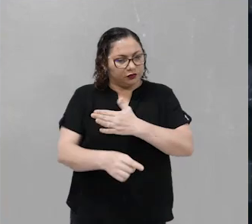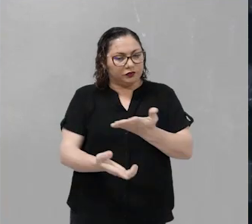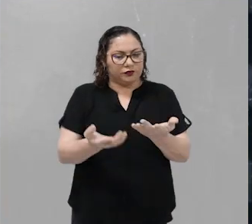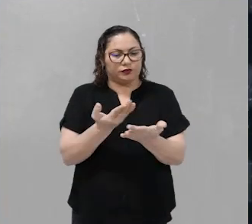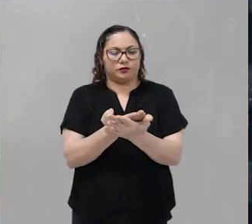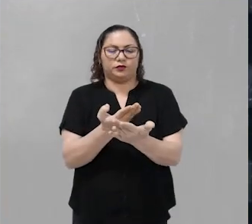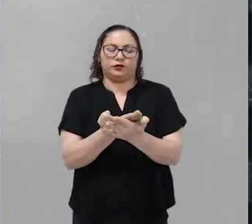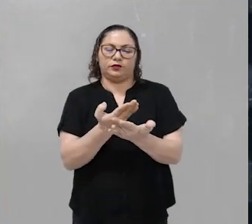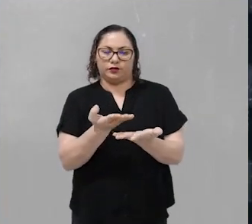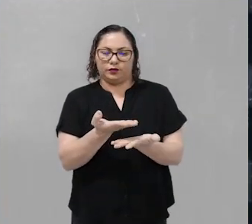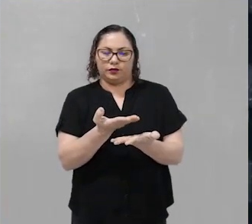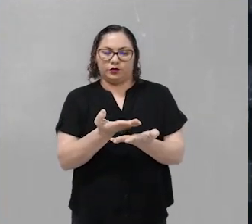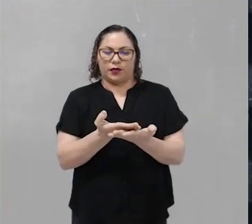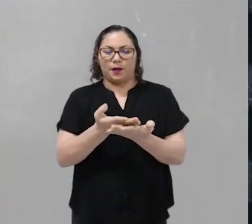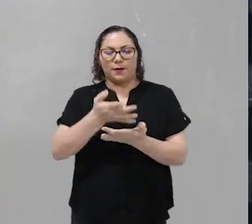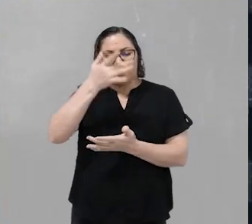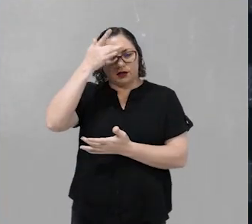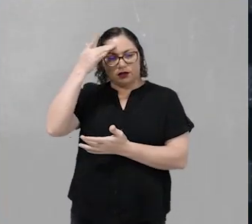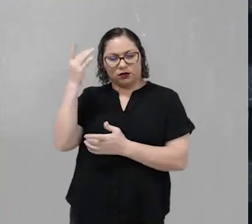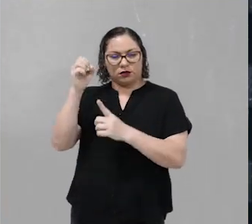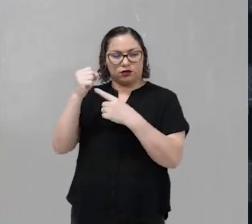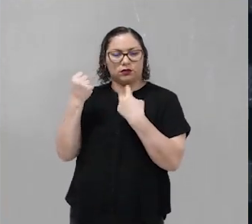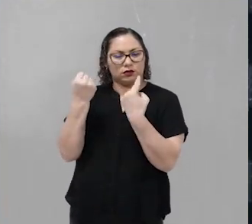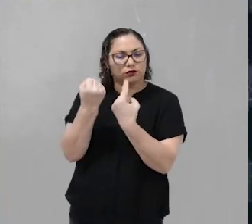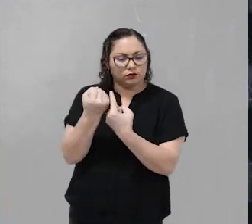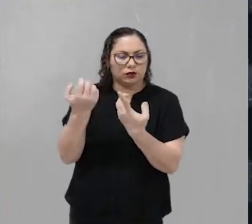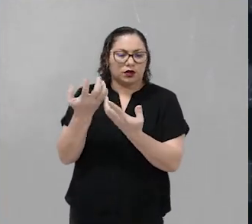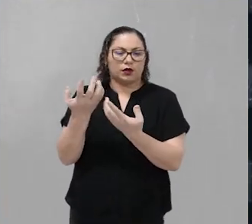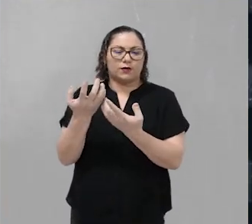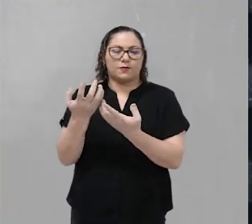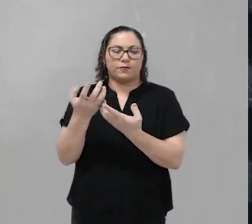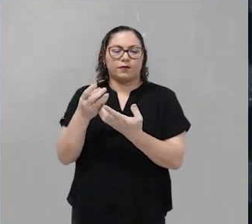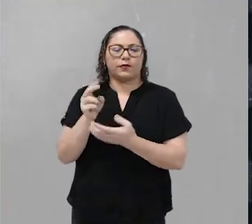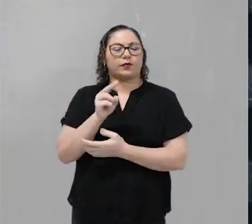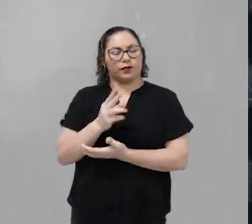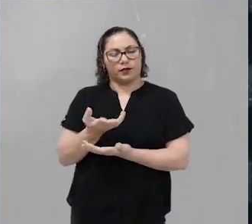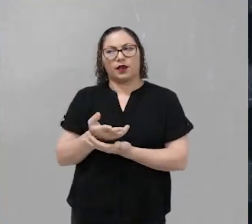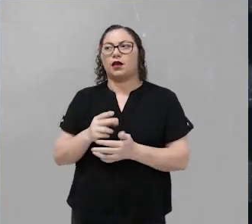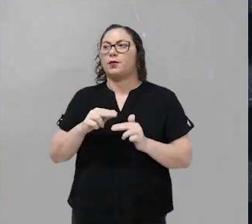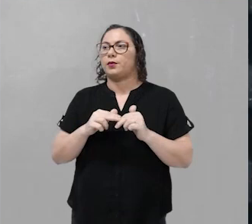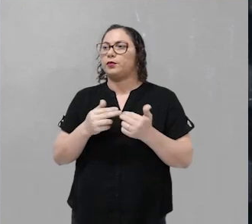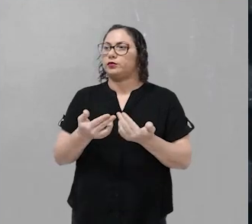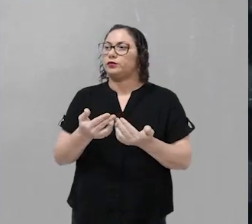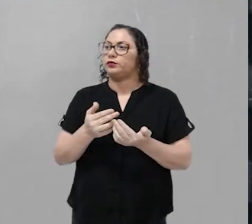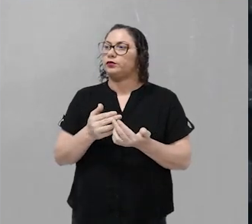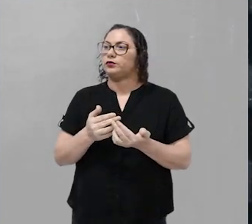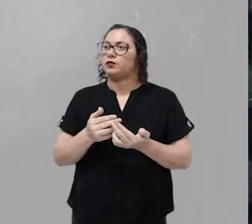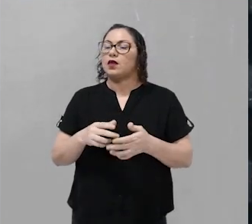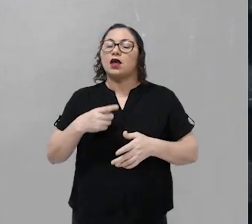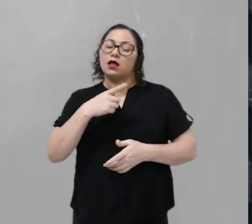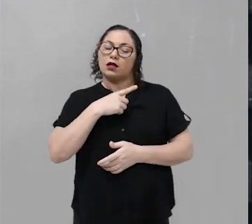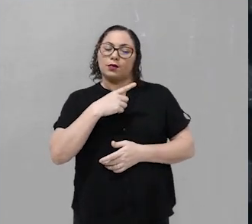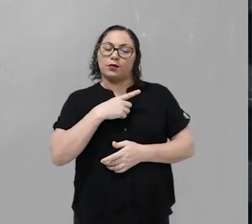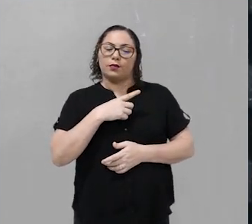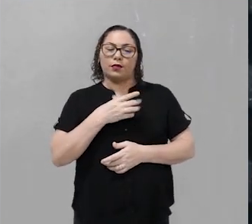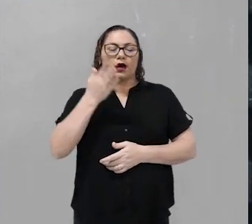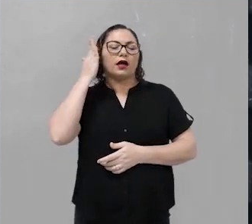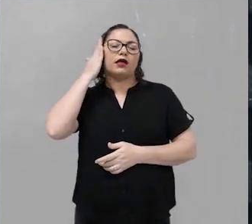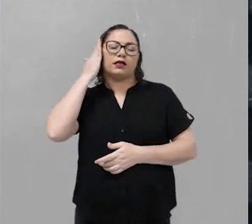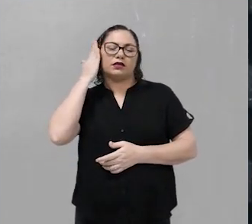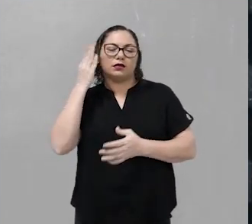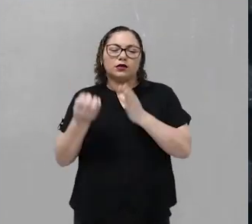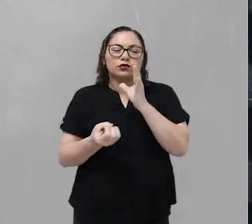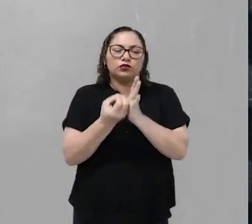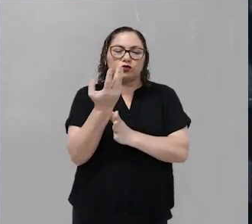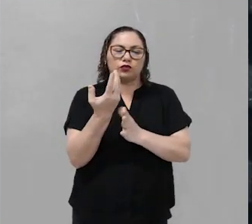específica, pelos sociólogos dessa área, né? Chamada de sociologia urbana. Então vamos lá. Para a gente entender o surgimento da